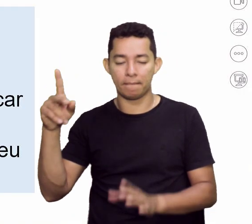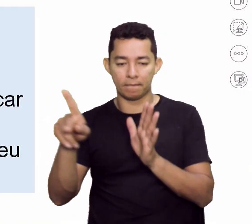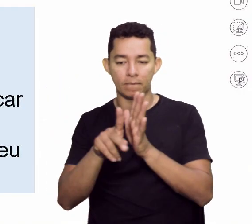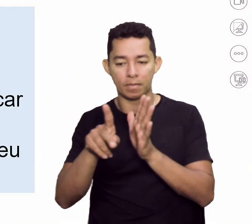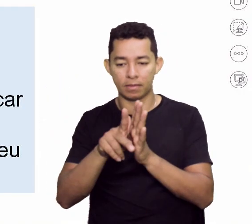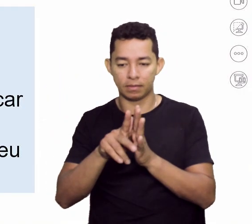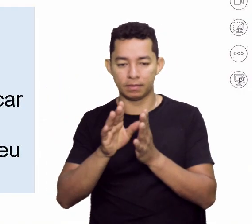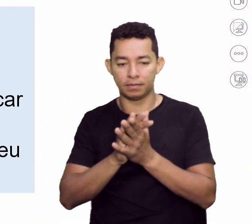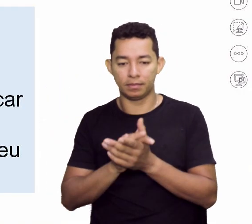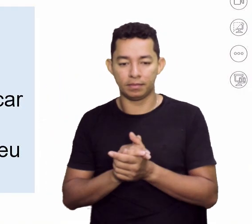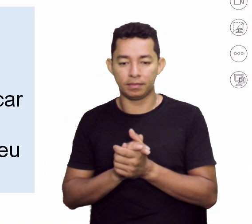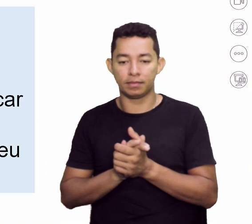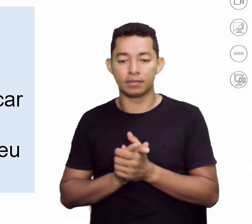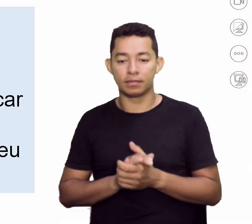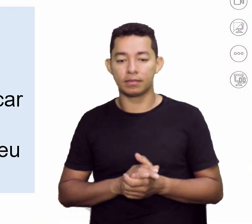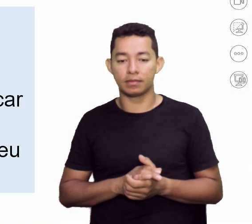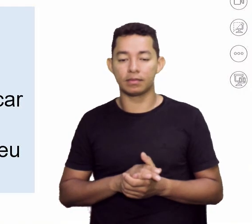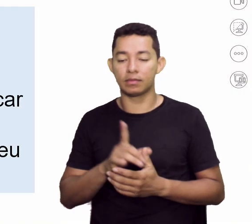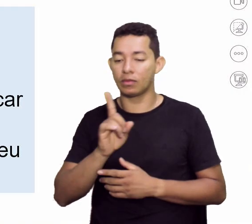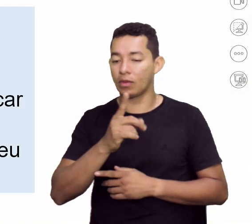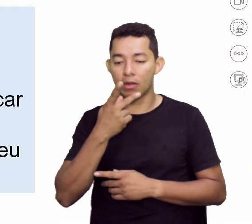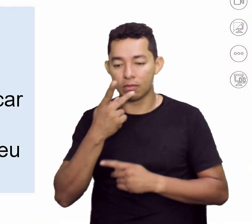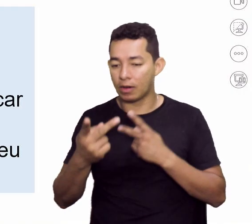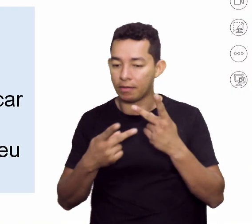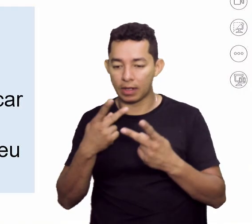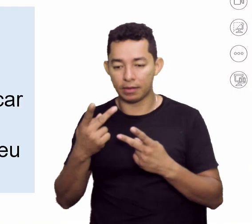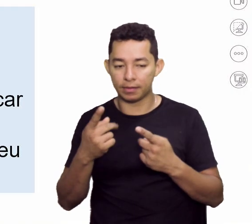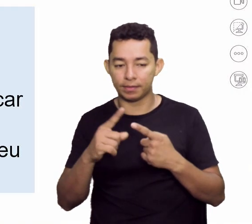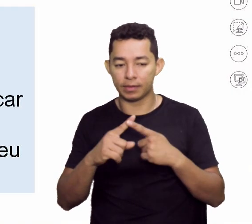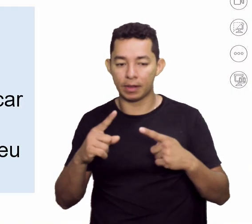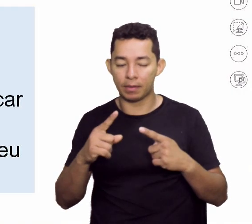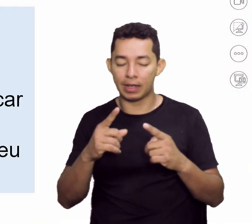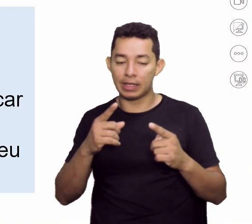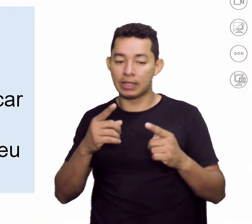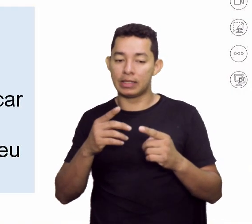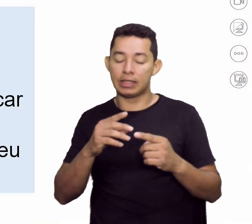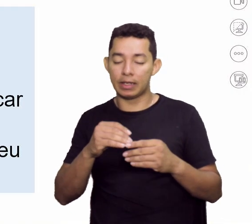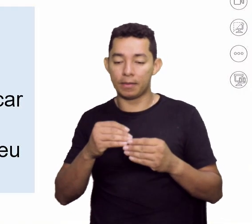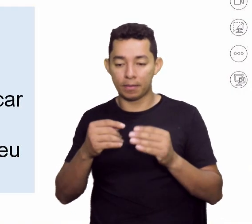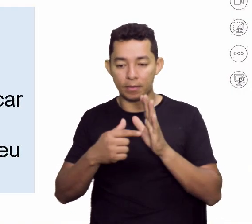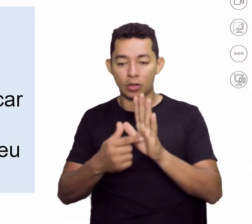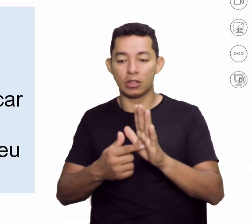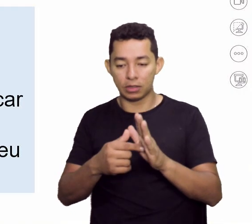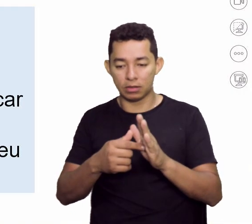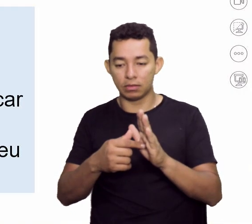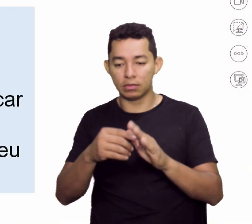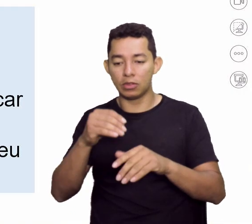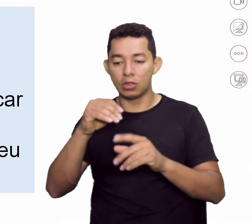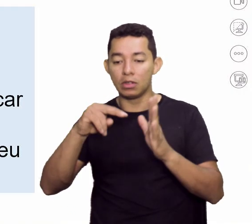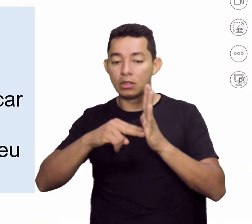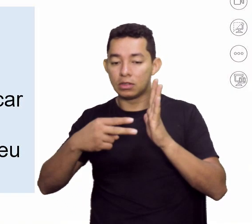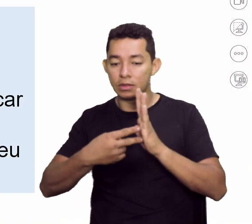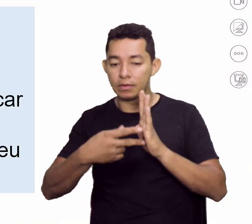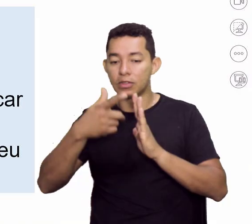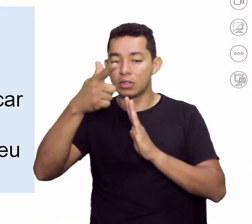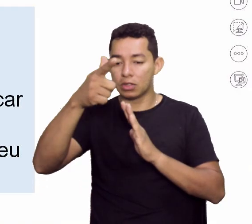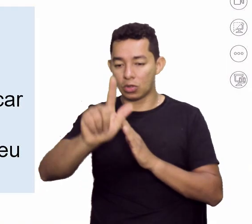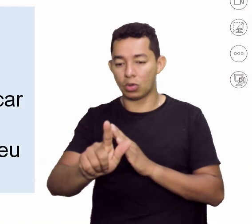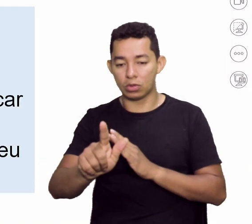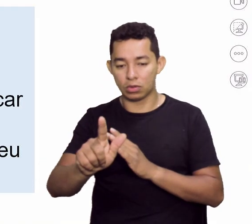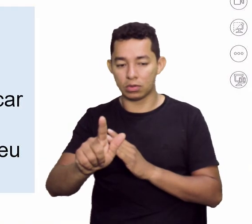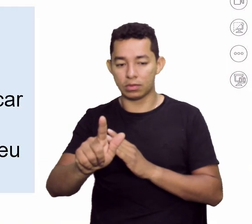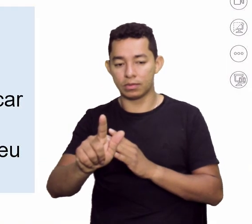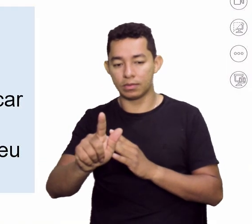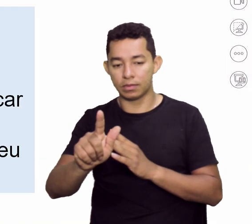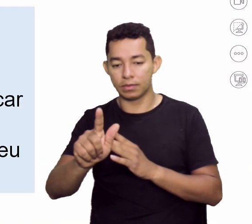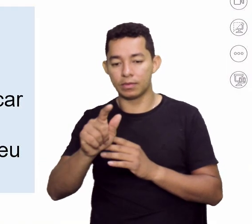hieróglifos determinantes não era falado, mas ele indicava o significado de outro hieróglifo,